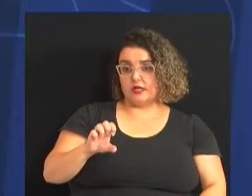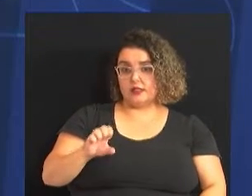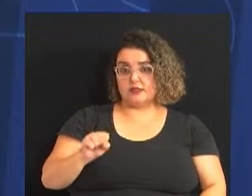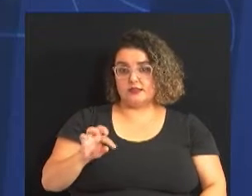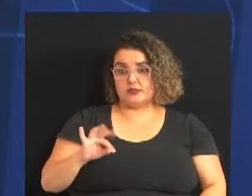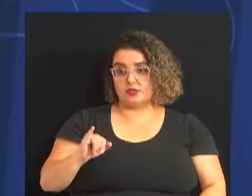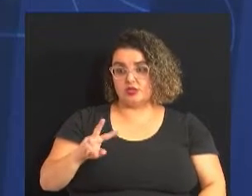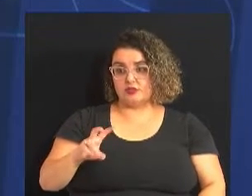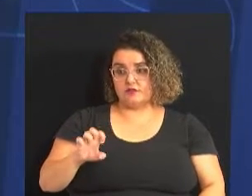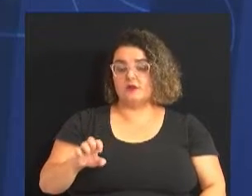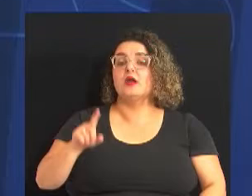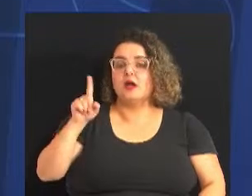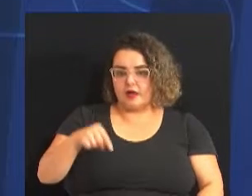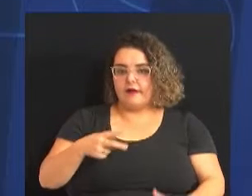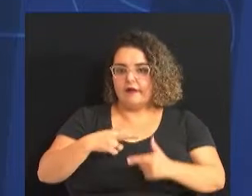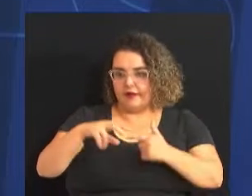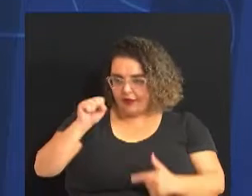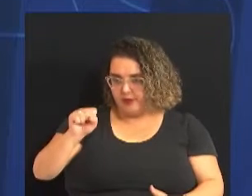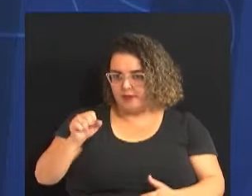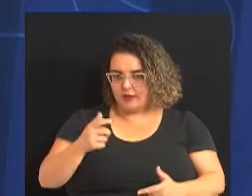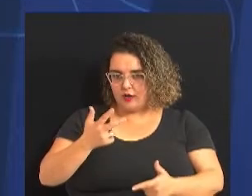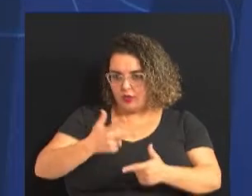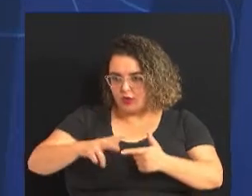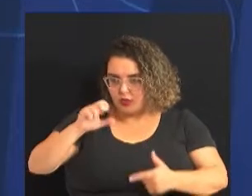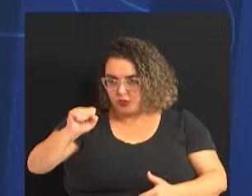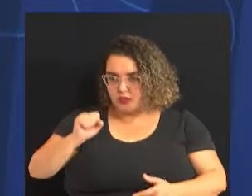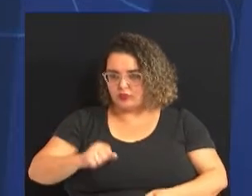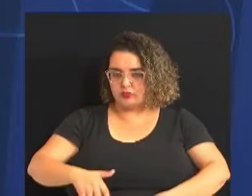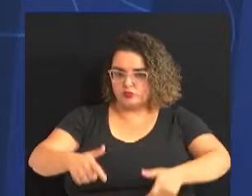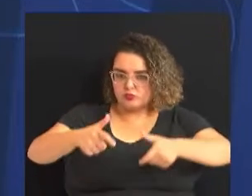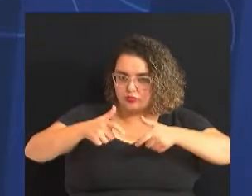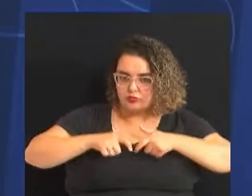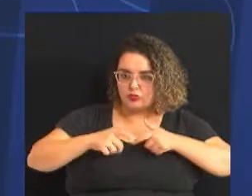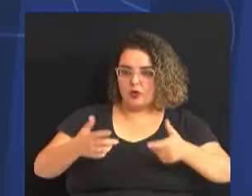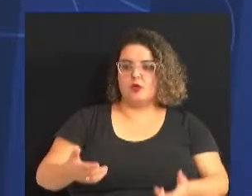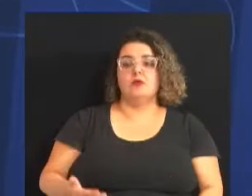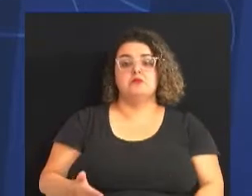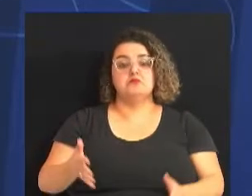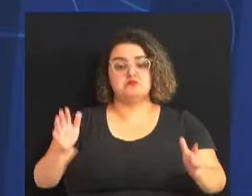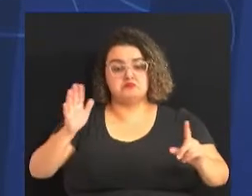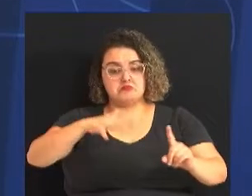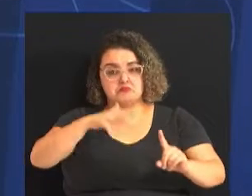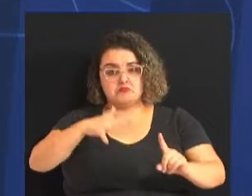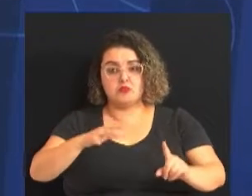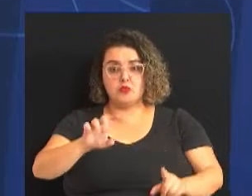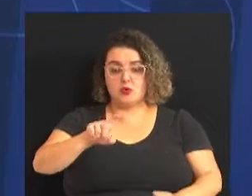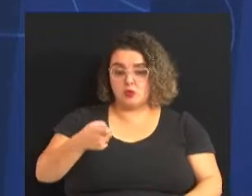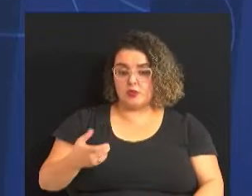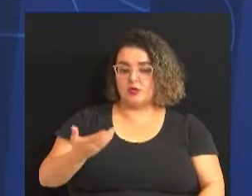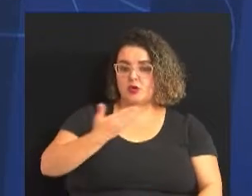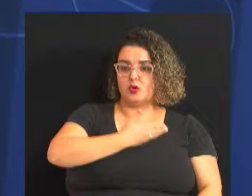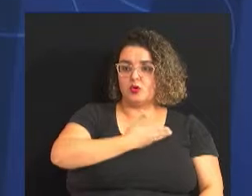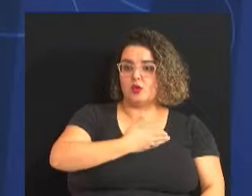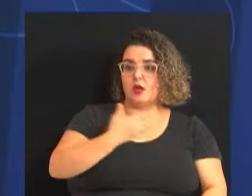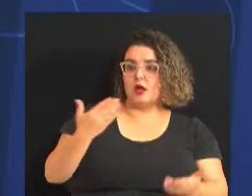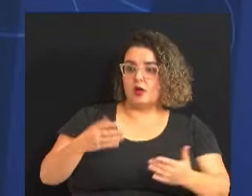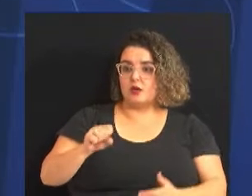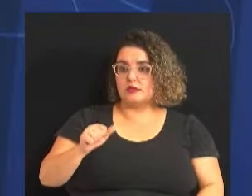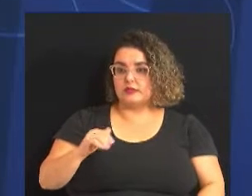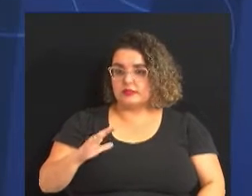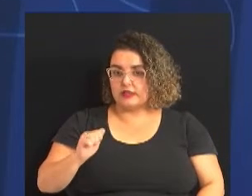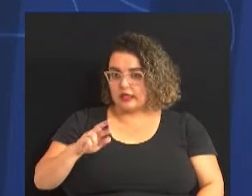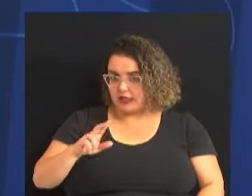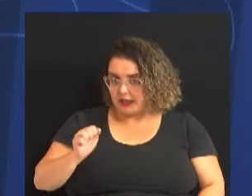portanto é campeão, conquistou o título também, foi elogiado por ex-colegas, agora está no Sacramento Kings, ele